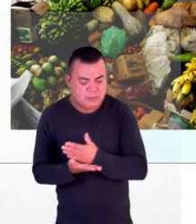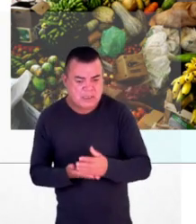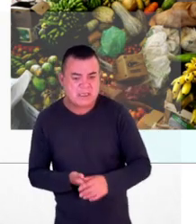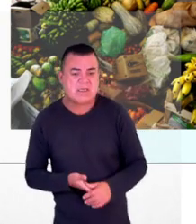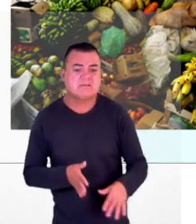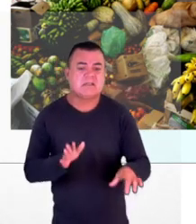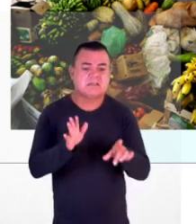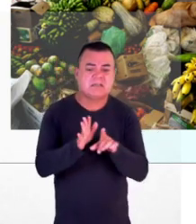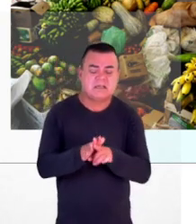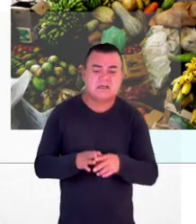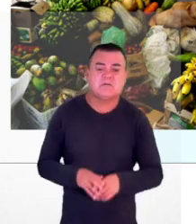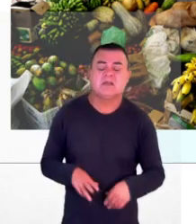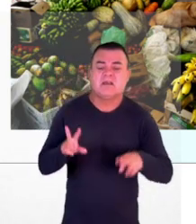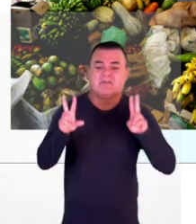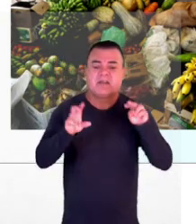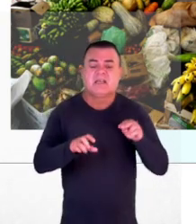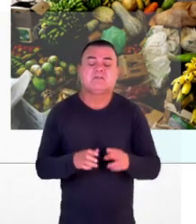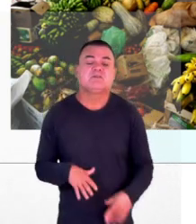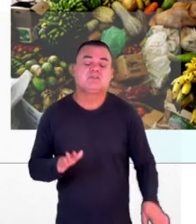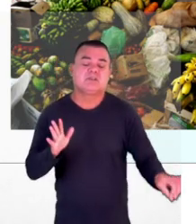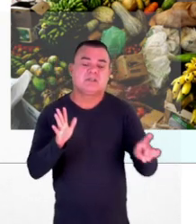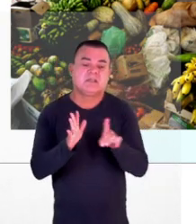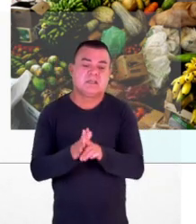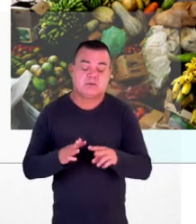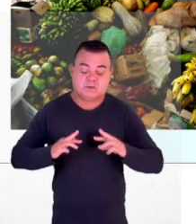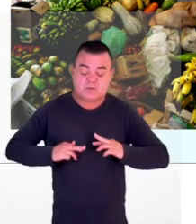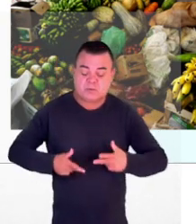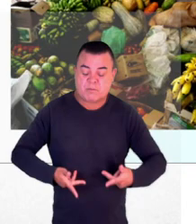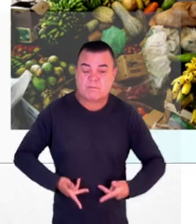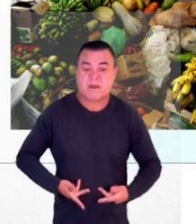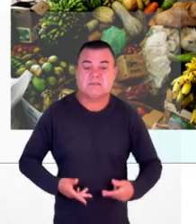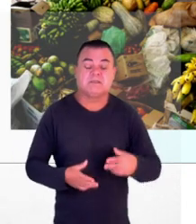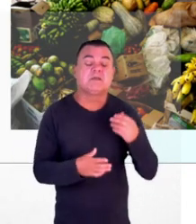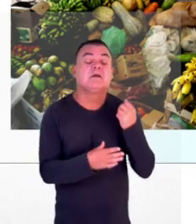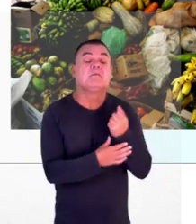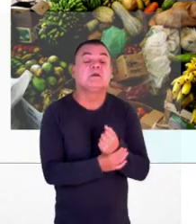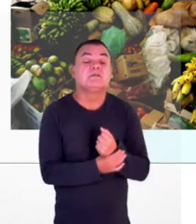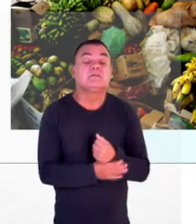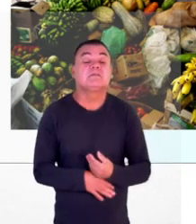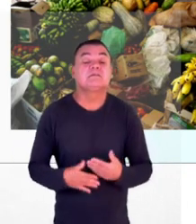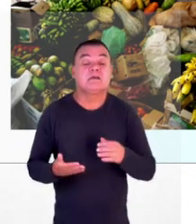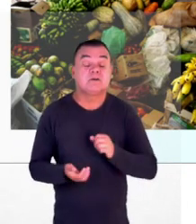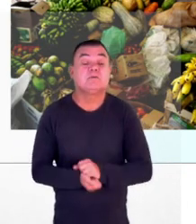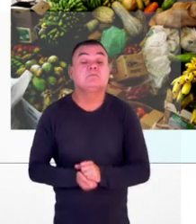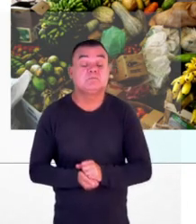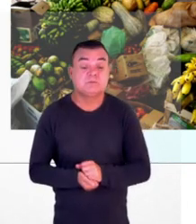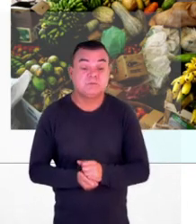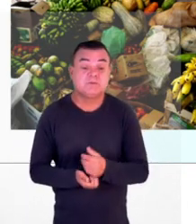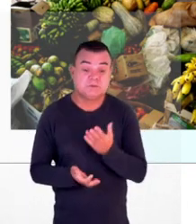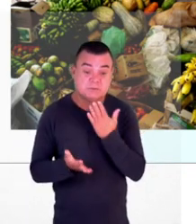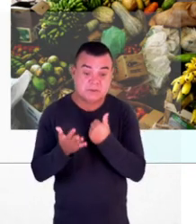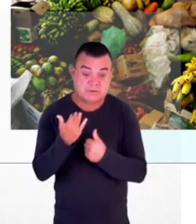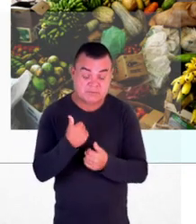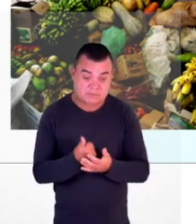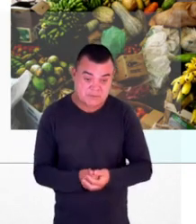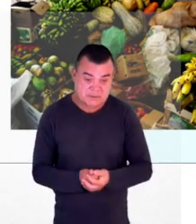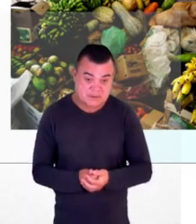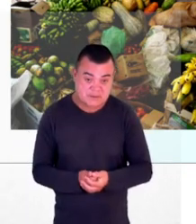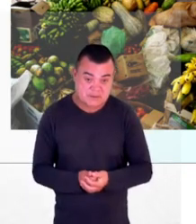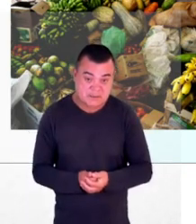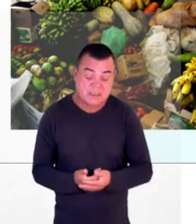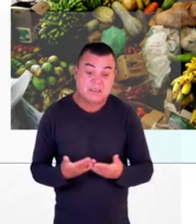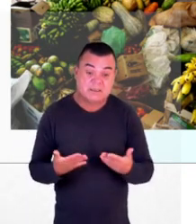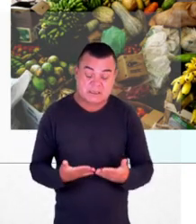termos de direitos humanos de proteção Alimentação adequada ela coincide com o início da proteção ao trabalho com As convenções